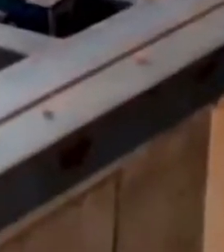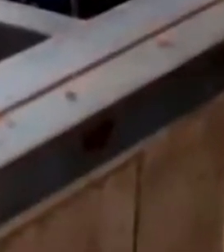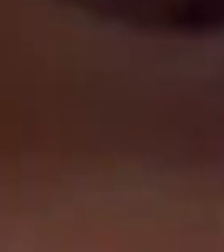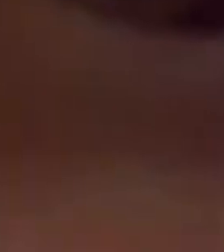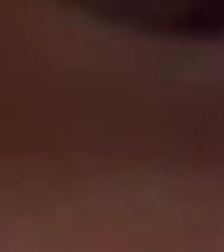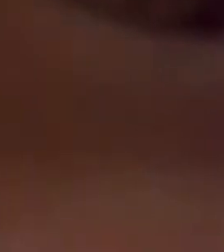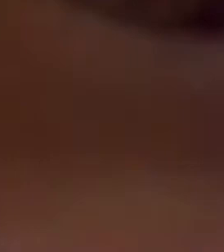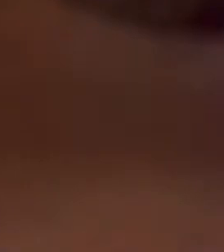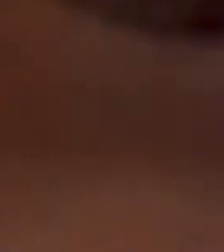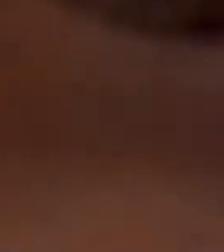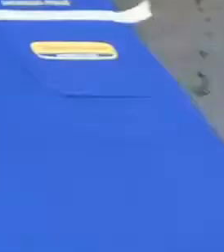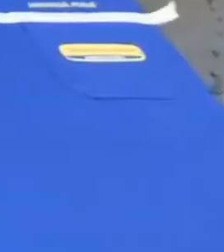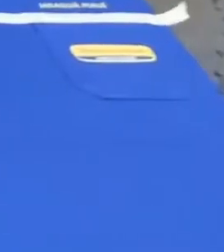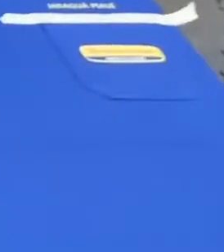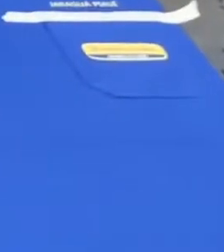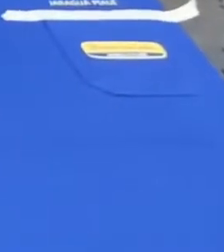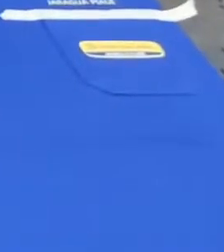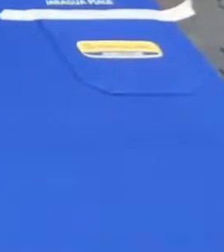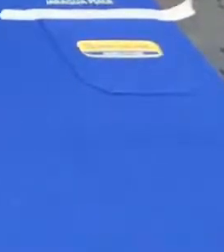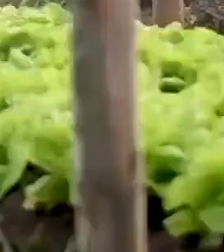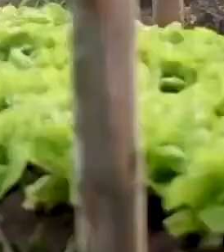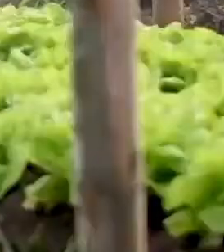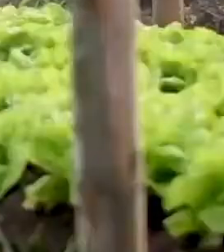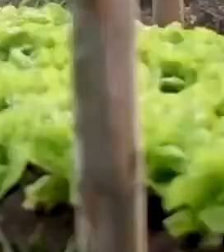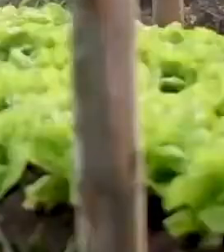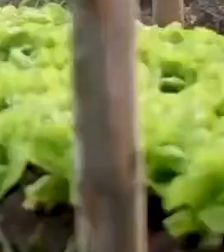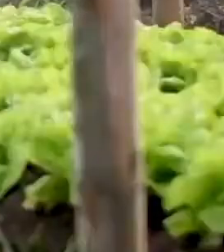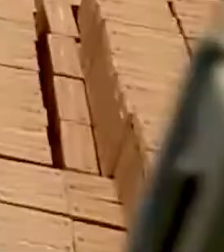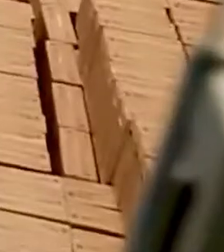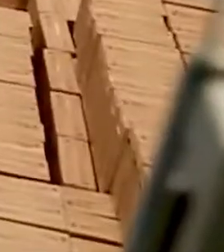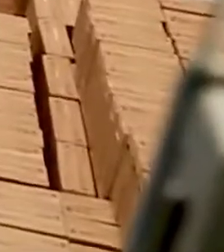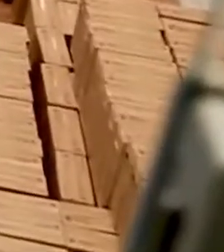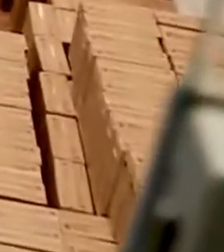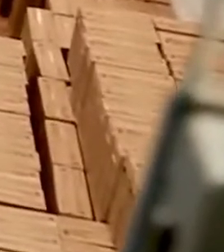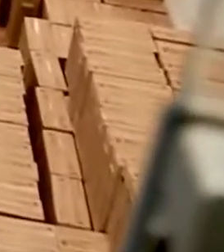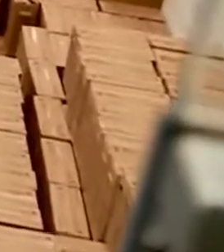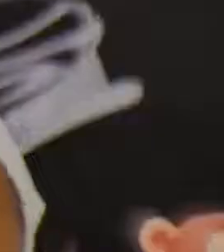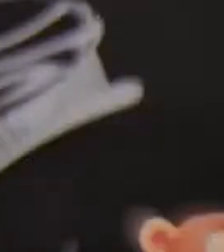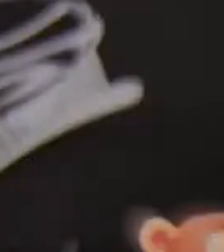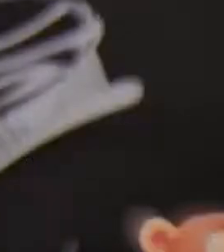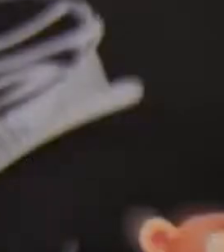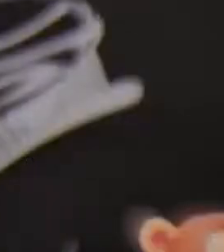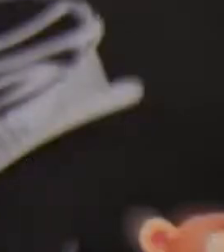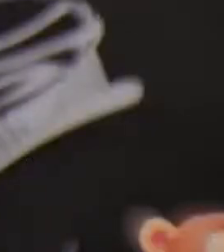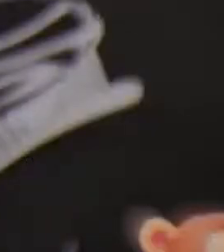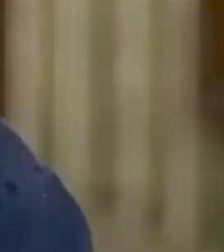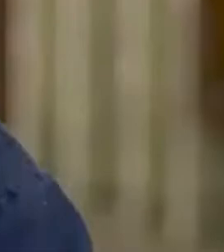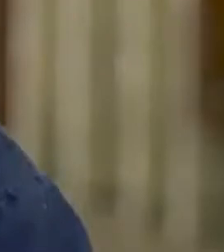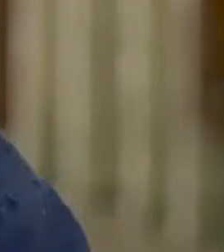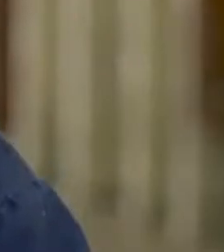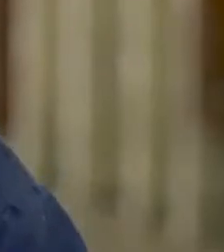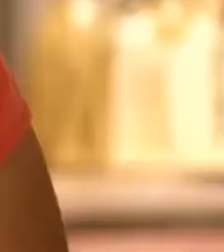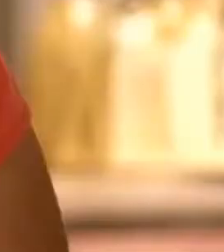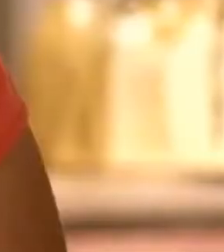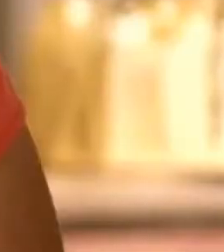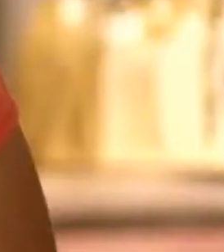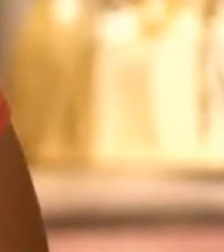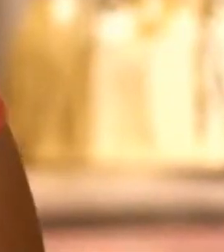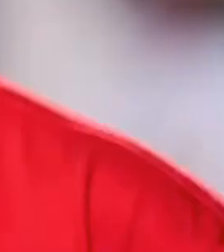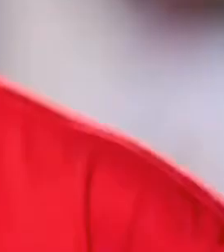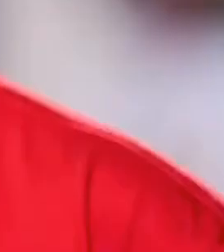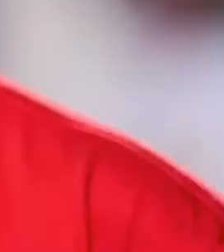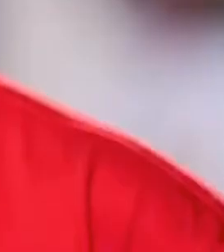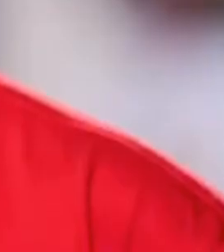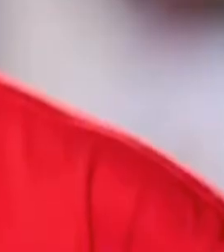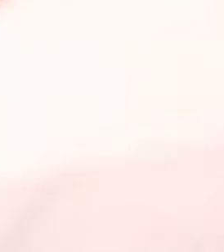Viu só? Agora você já sabe qual é o banco que acelera todo esse crescimento que só o povo daqui é capaz de